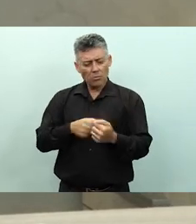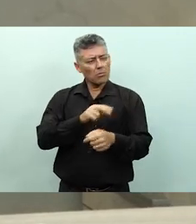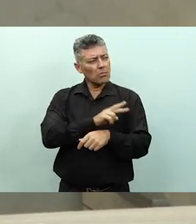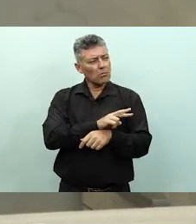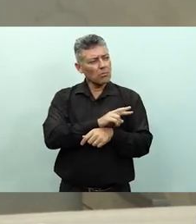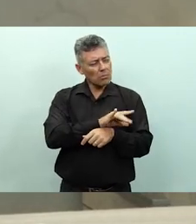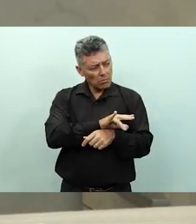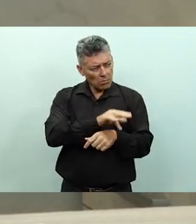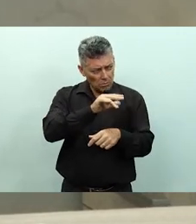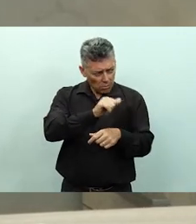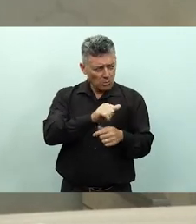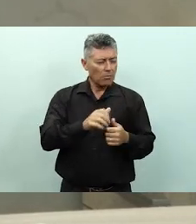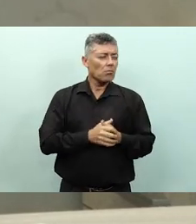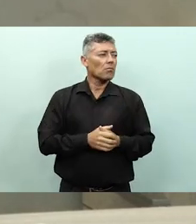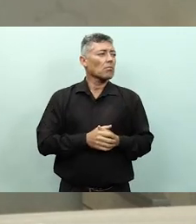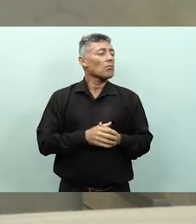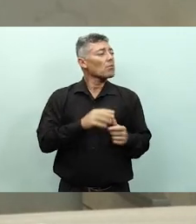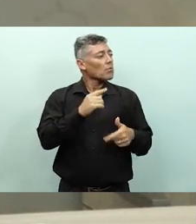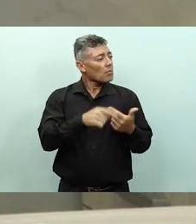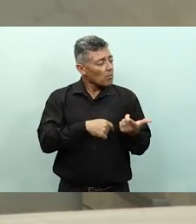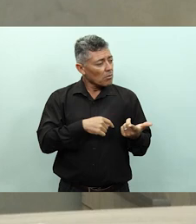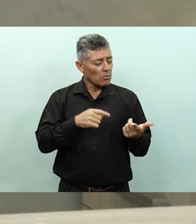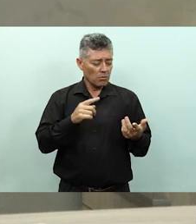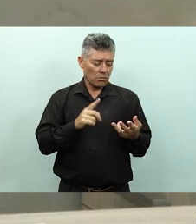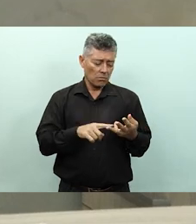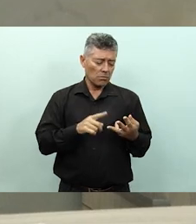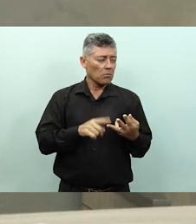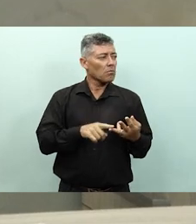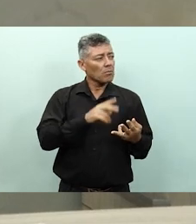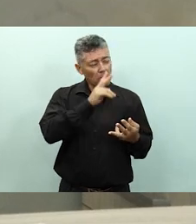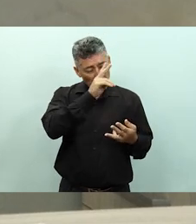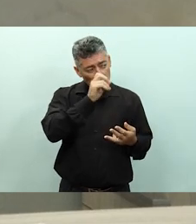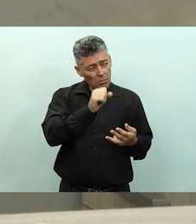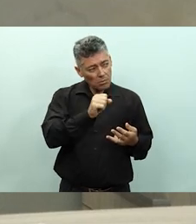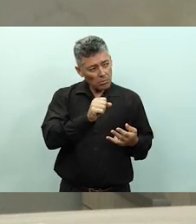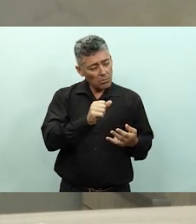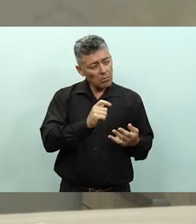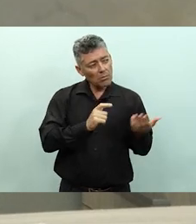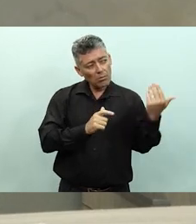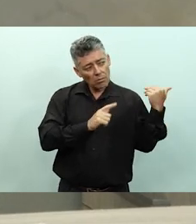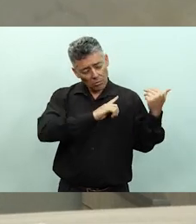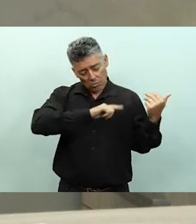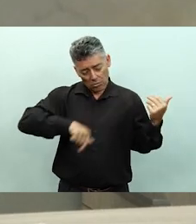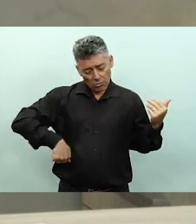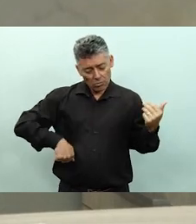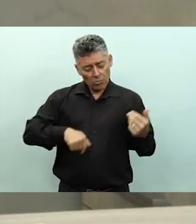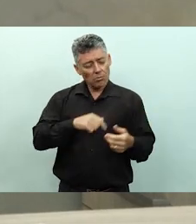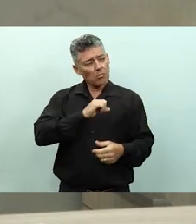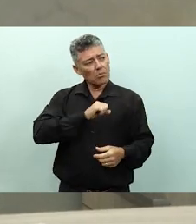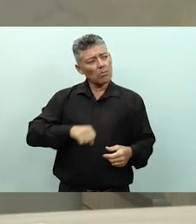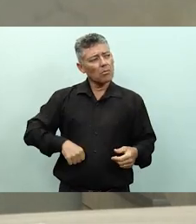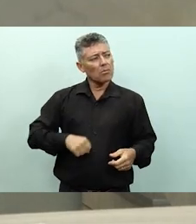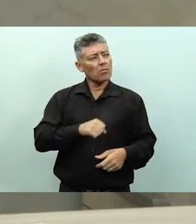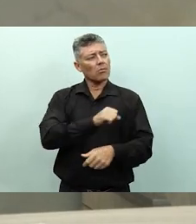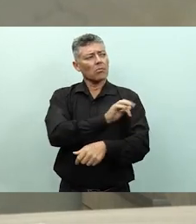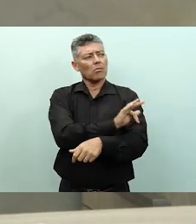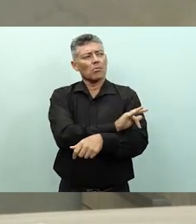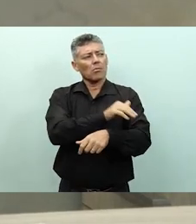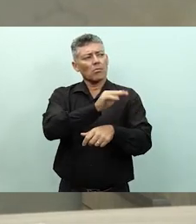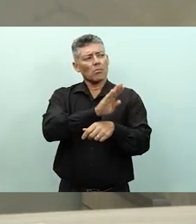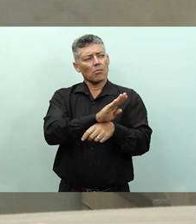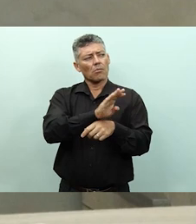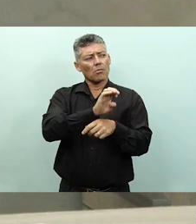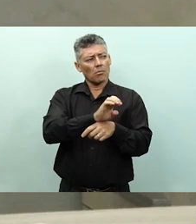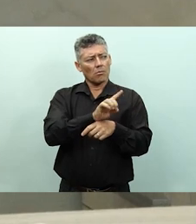dizer. E uma outra candidatura muito forte que existia na época ao governo, do então senador Fernando Bezerra. Então nós